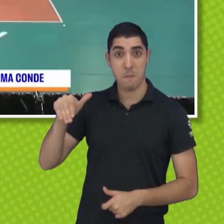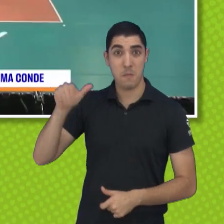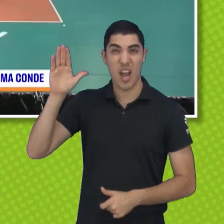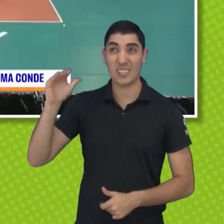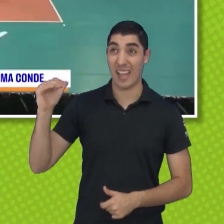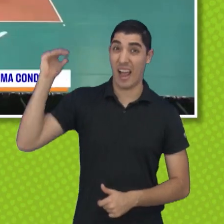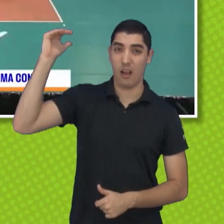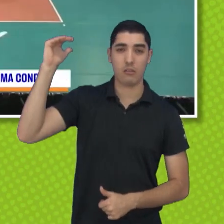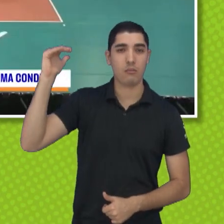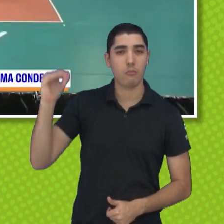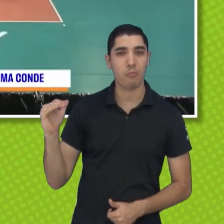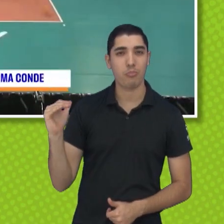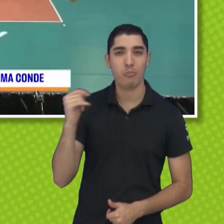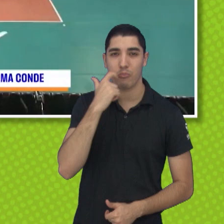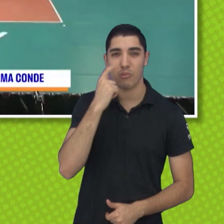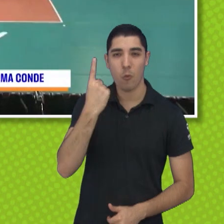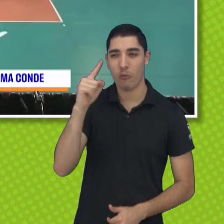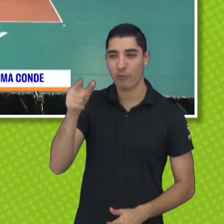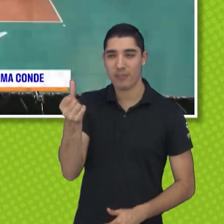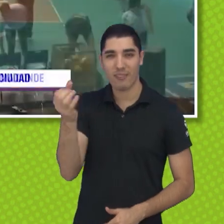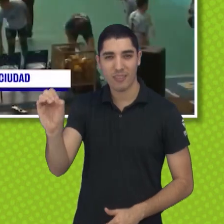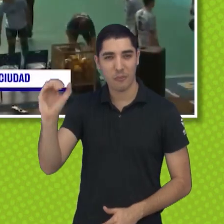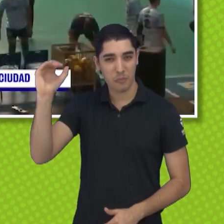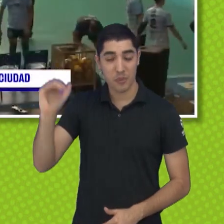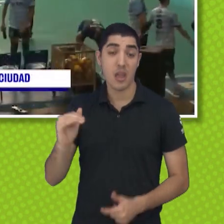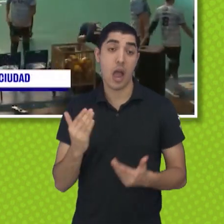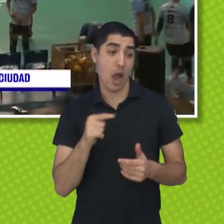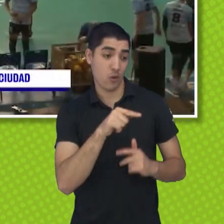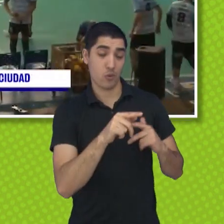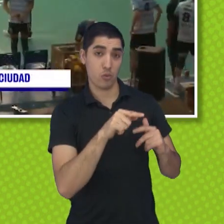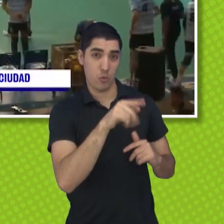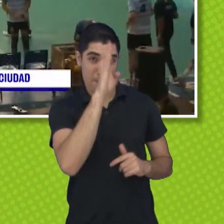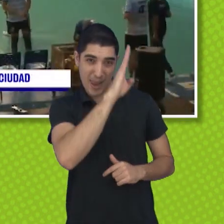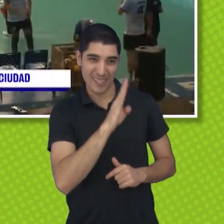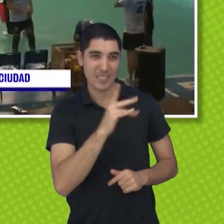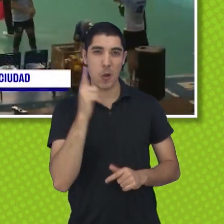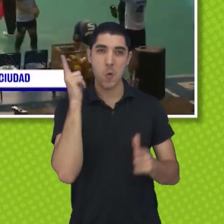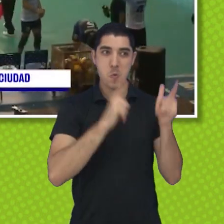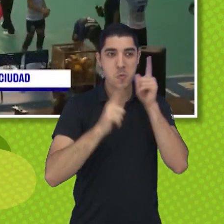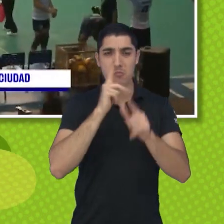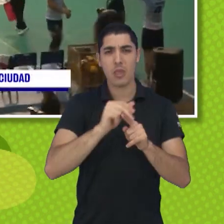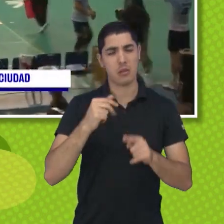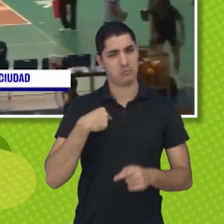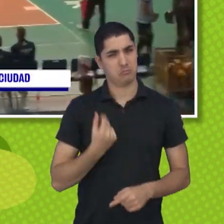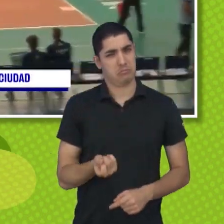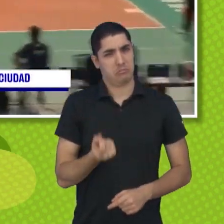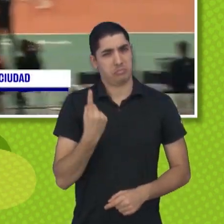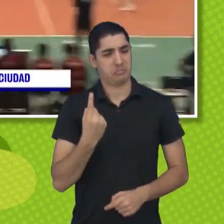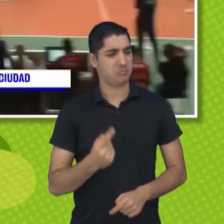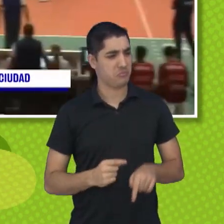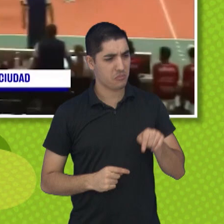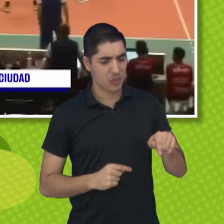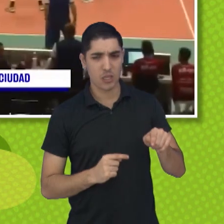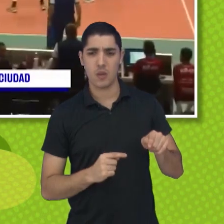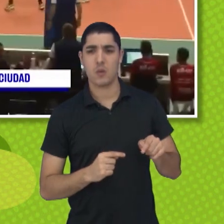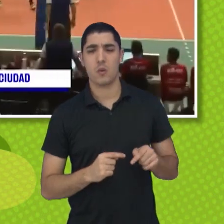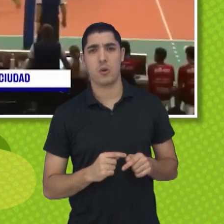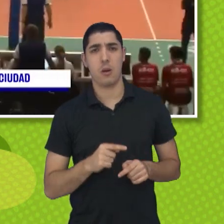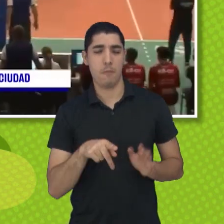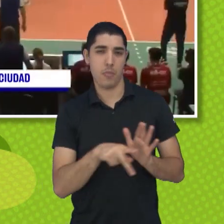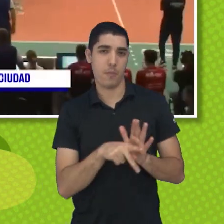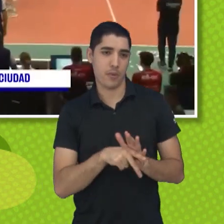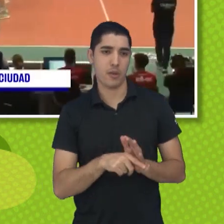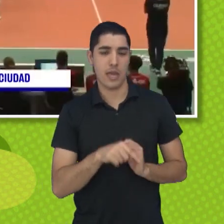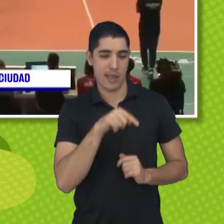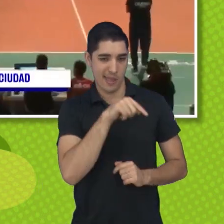os favoritos nesse campeonato, né? E me estranhou bastante o São José perder, por mais que seja o campeão argentino, né?